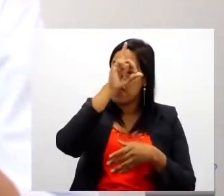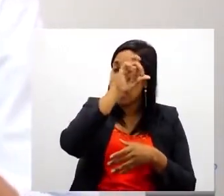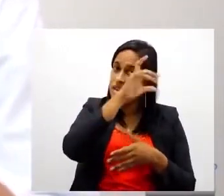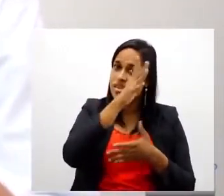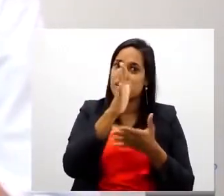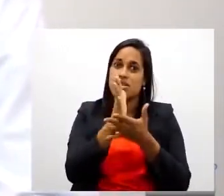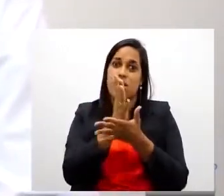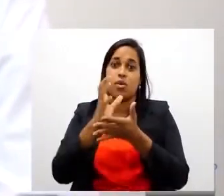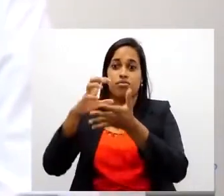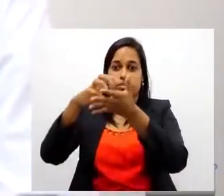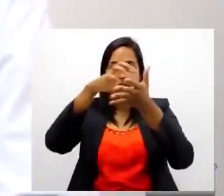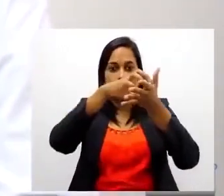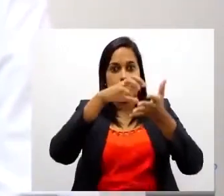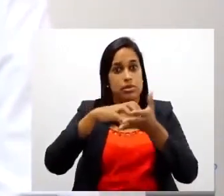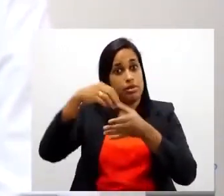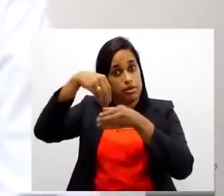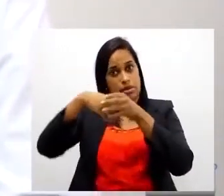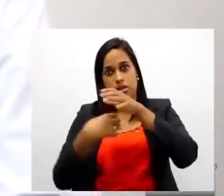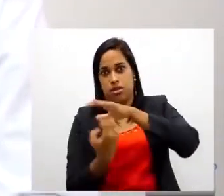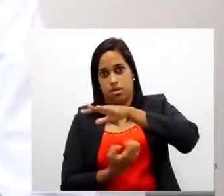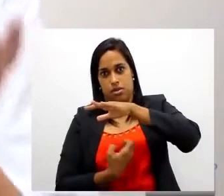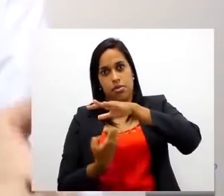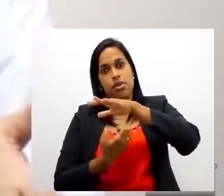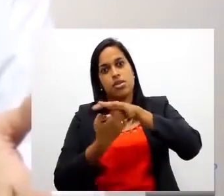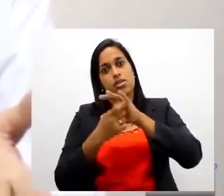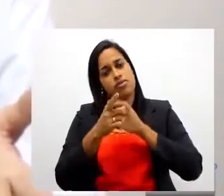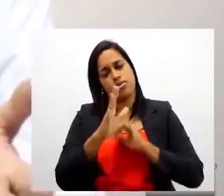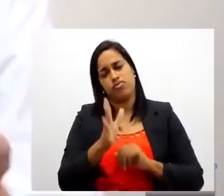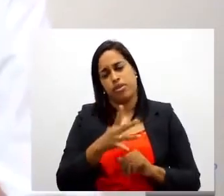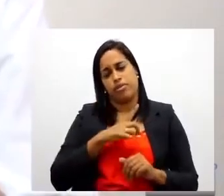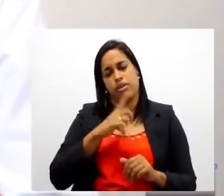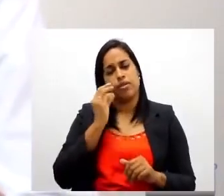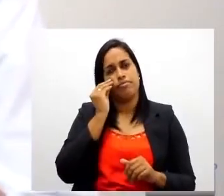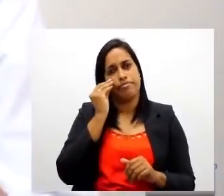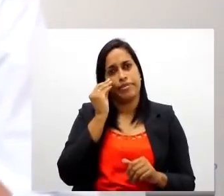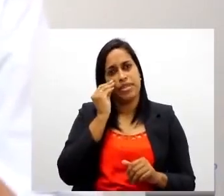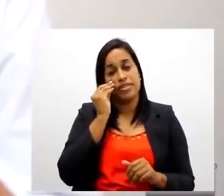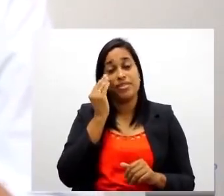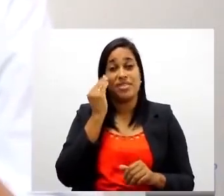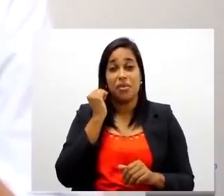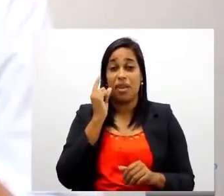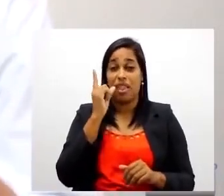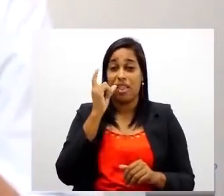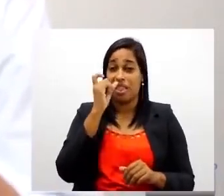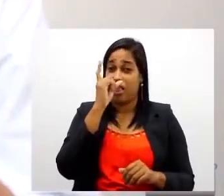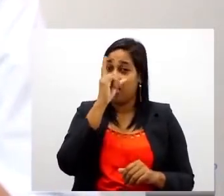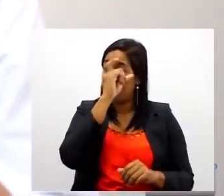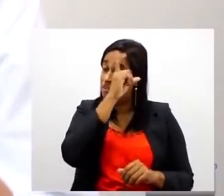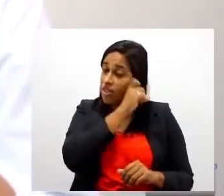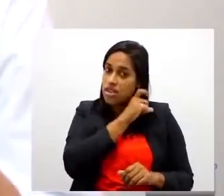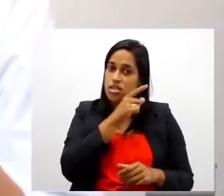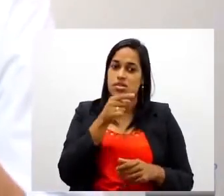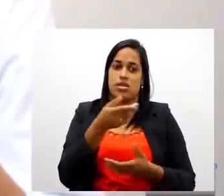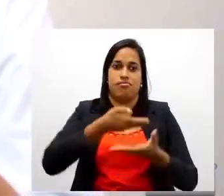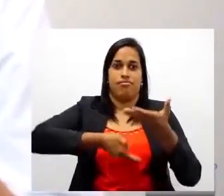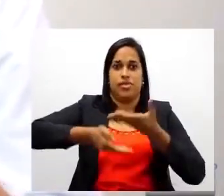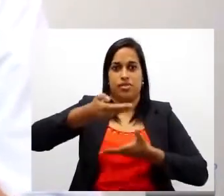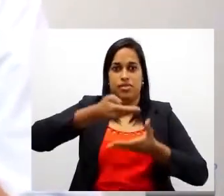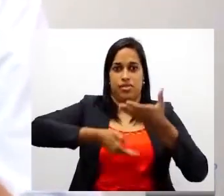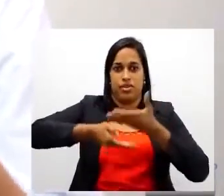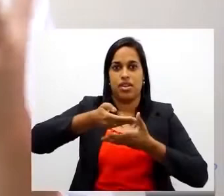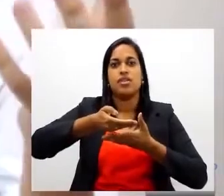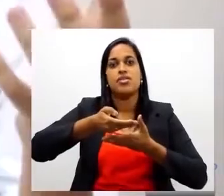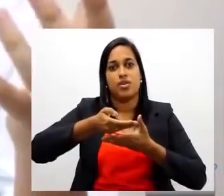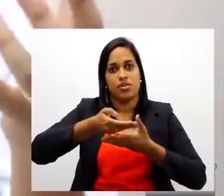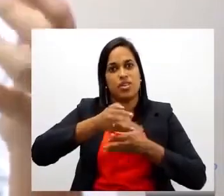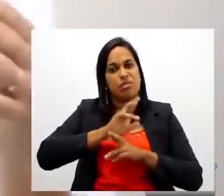relações entre os departamentos dentro de uma empresa. Se você já teve experiência com isso, sabe como é difícil a gente lidar com essas relações entre